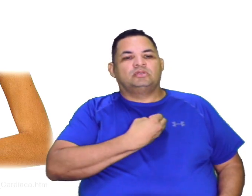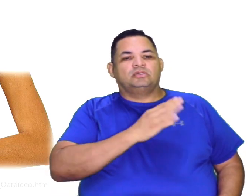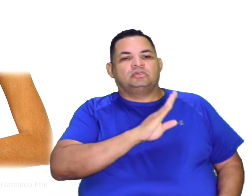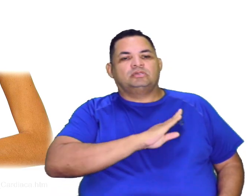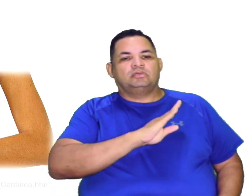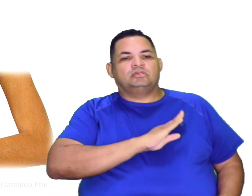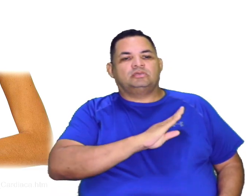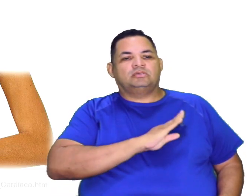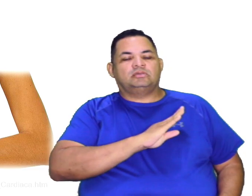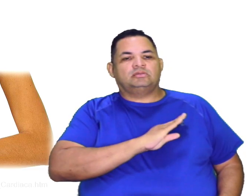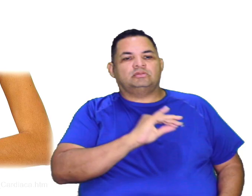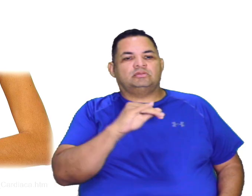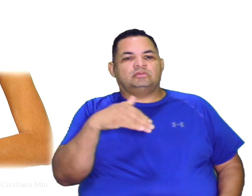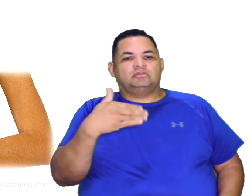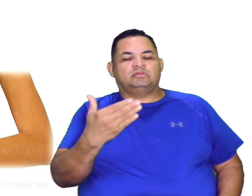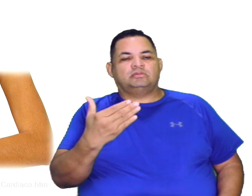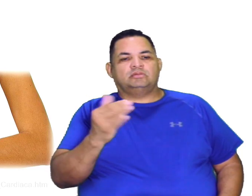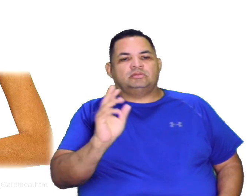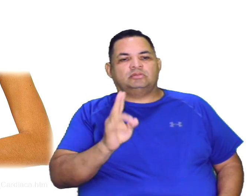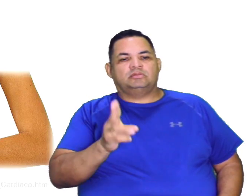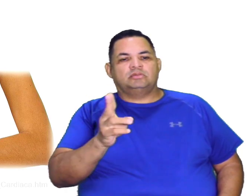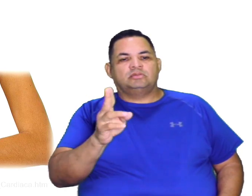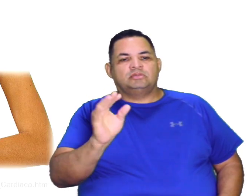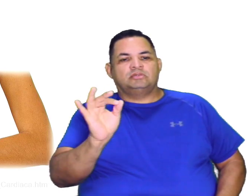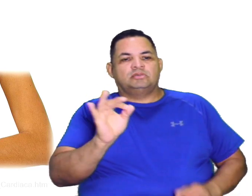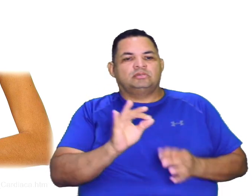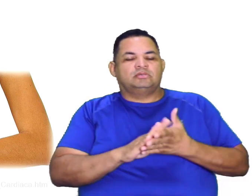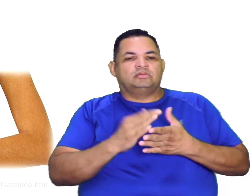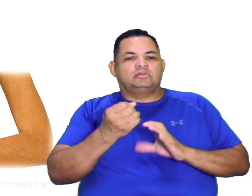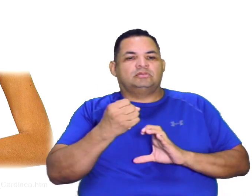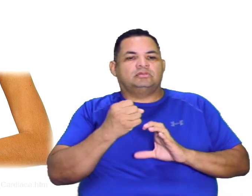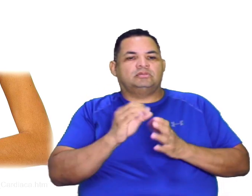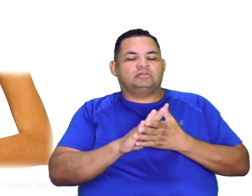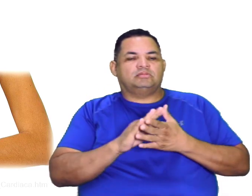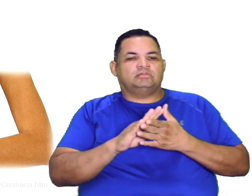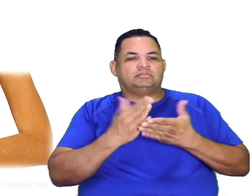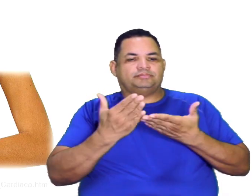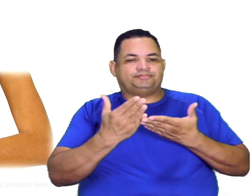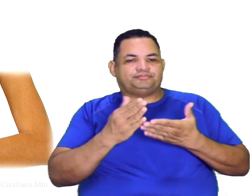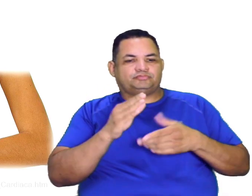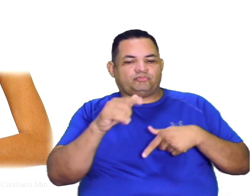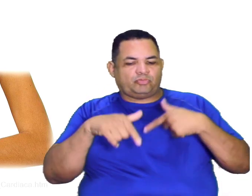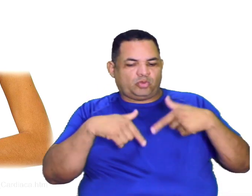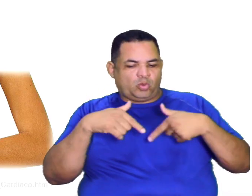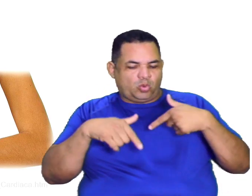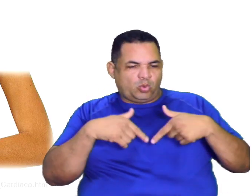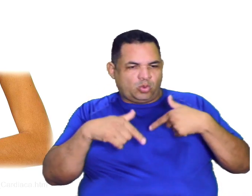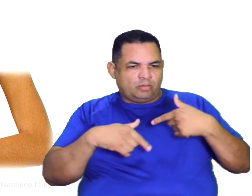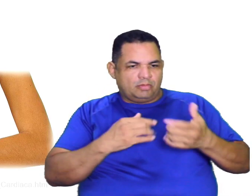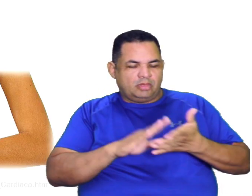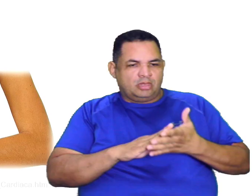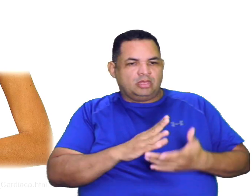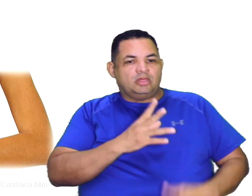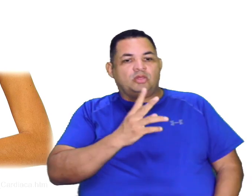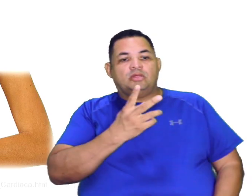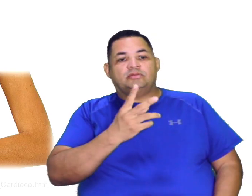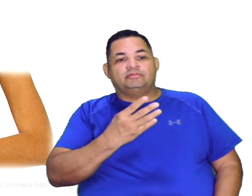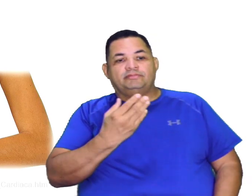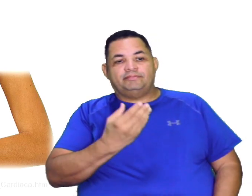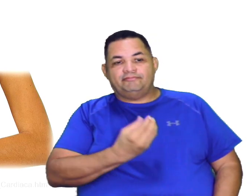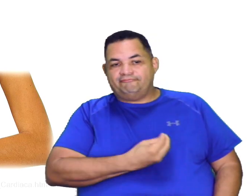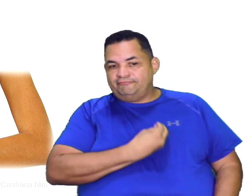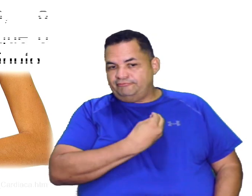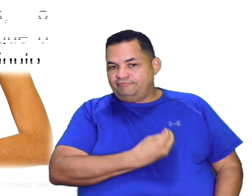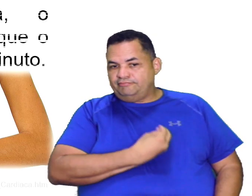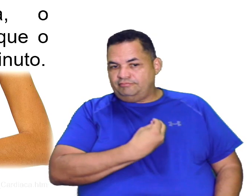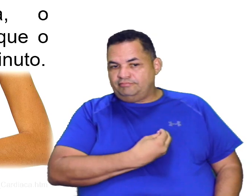meu coração bate para manter as minhas funções vitais, tá, em estado de vigília.